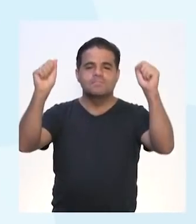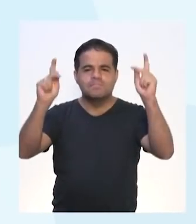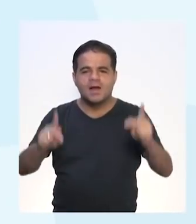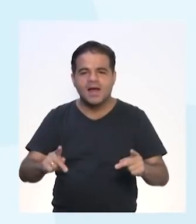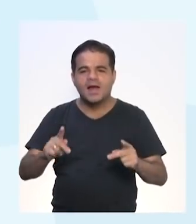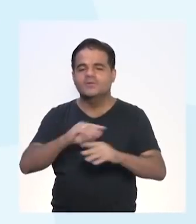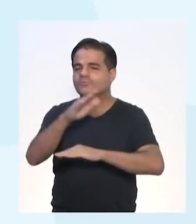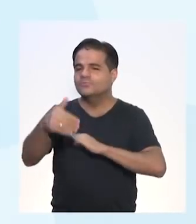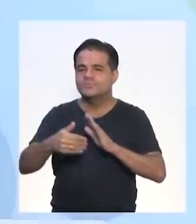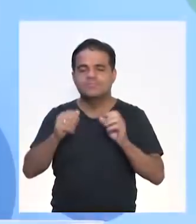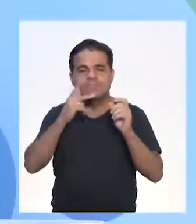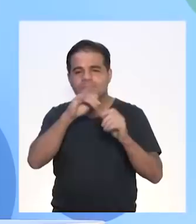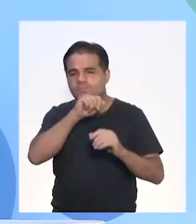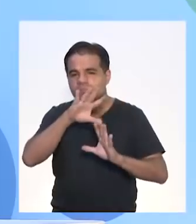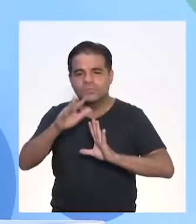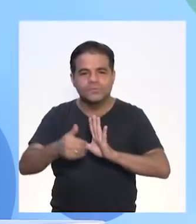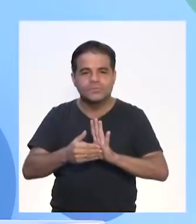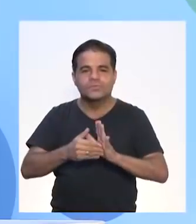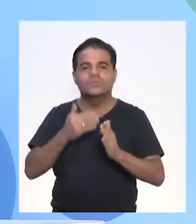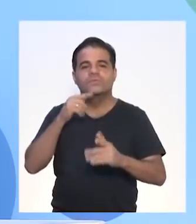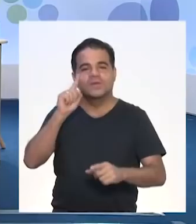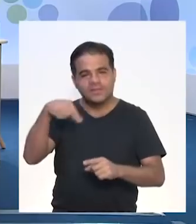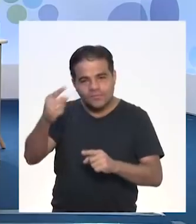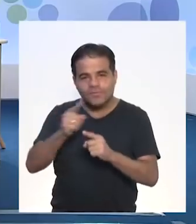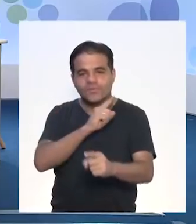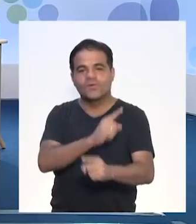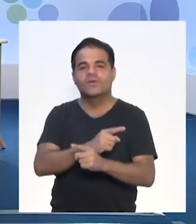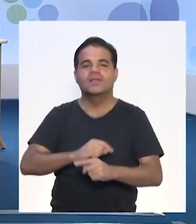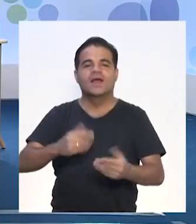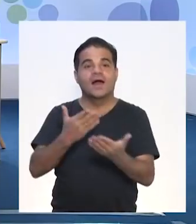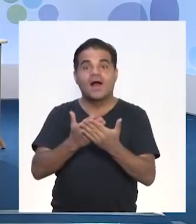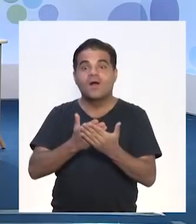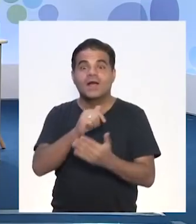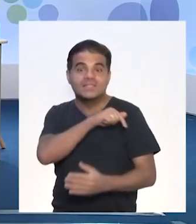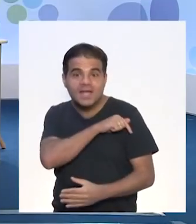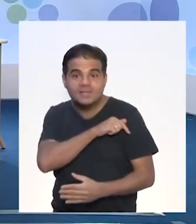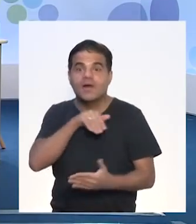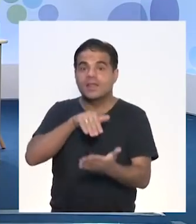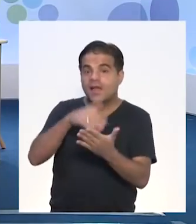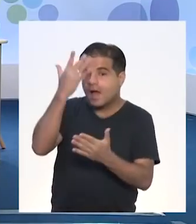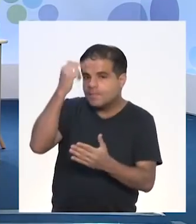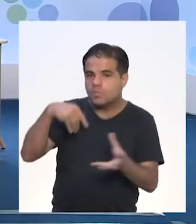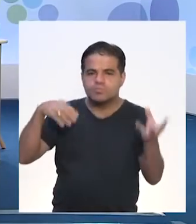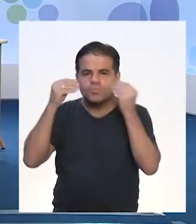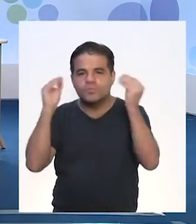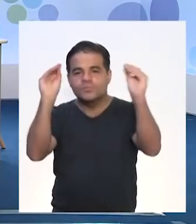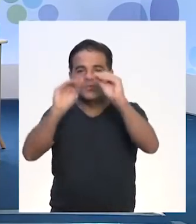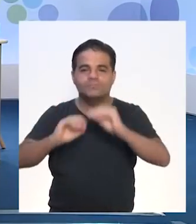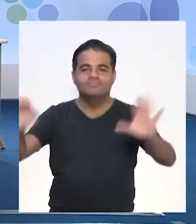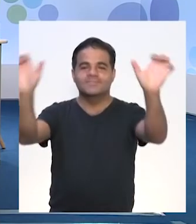alunos, produção, muito obrigada. E até a próxima aula. Sétimo, até amanhã. Um beijo para vocês.